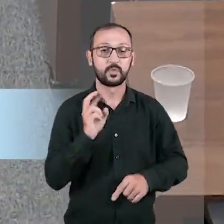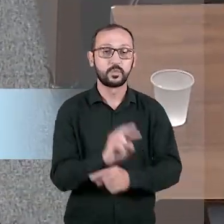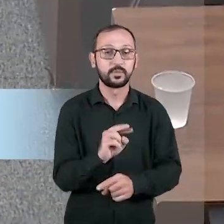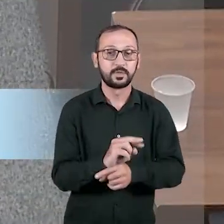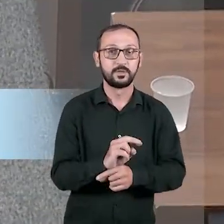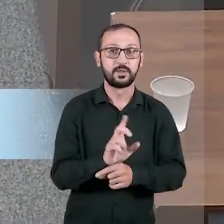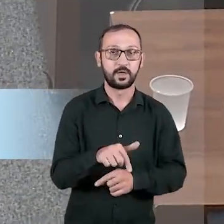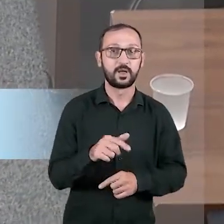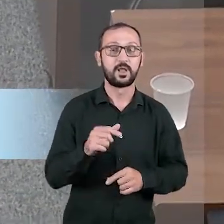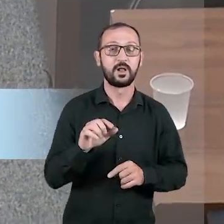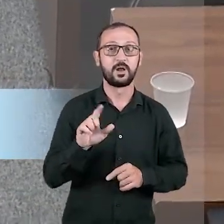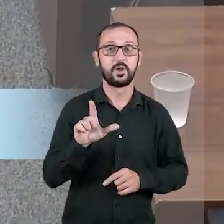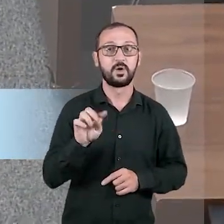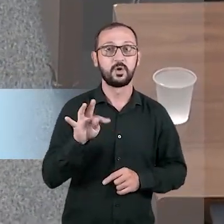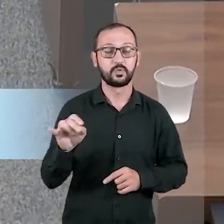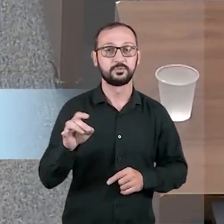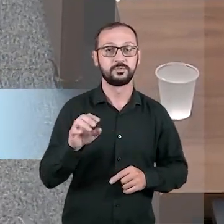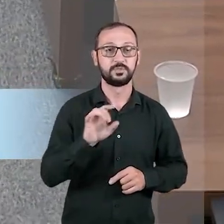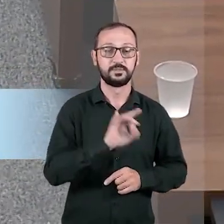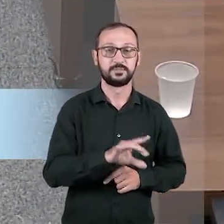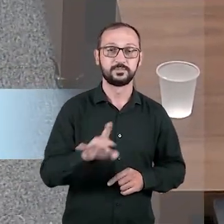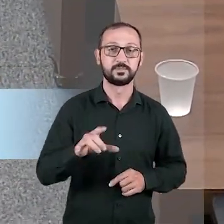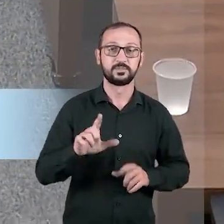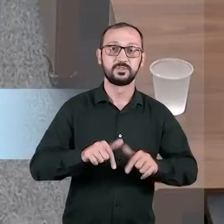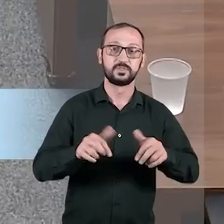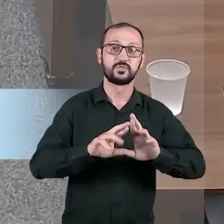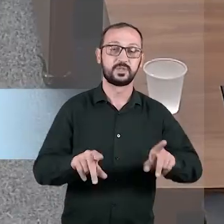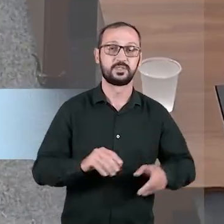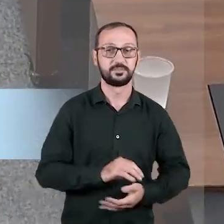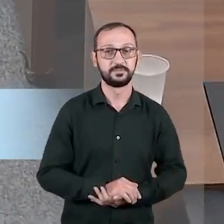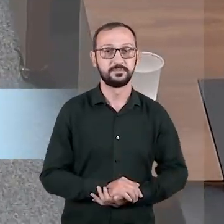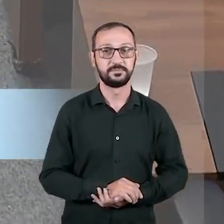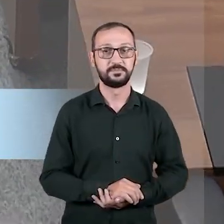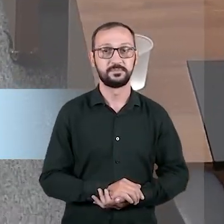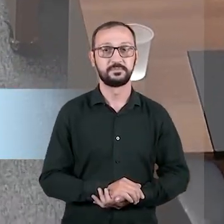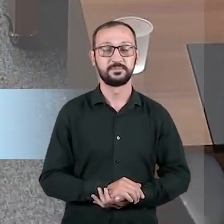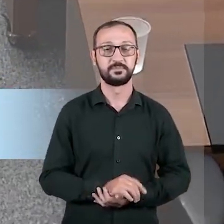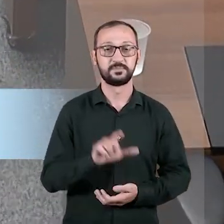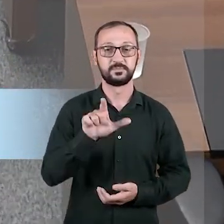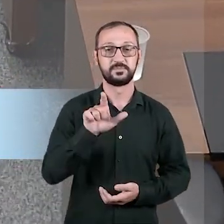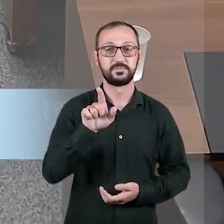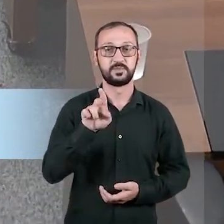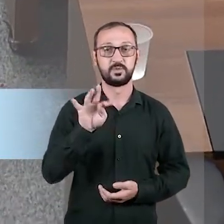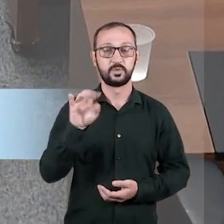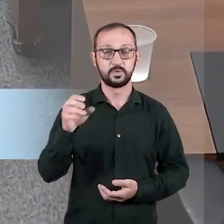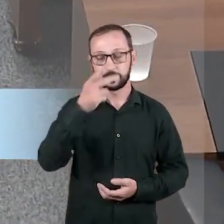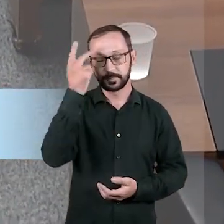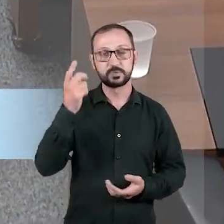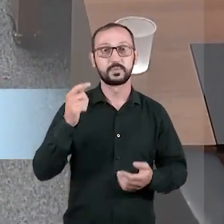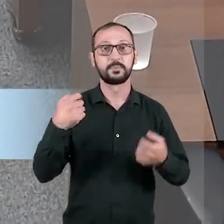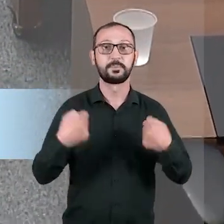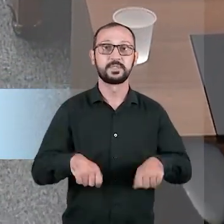que cuidar de alguém. Tudo isso é luto. E cada um enfrenta isso de uma forma diferente, né? O luto de uma pessoa que